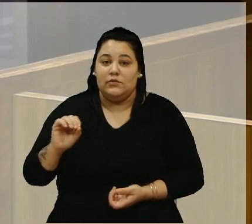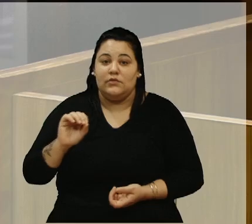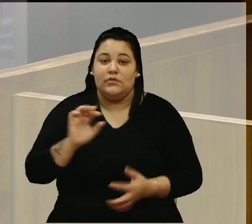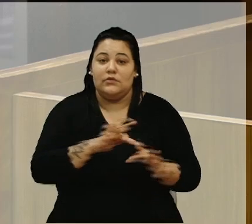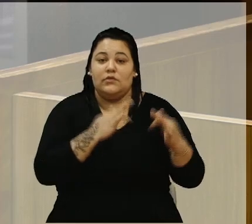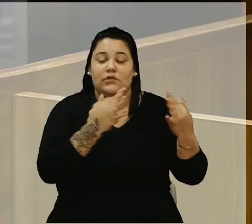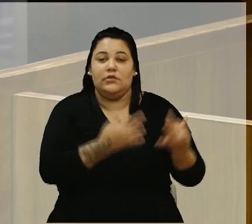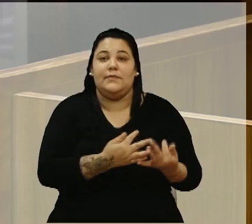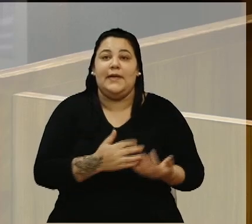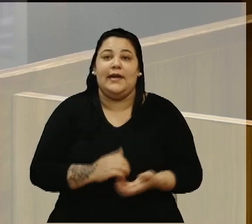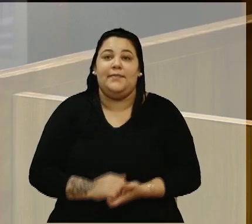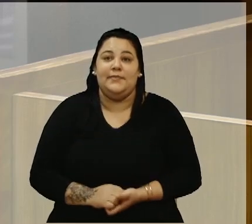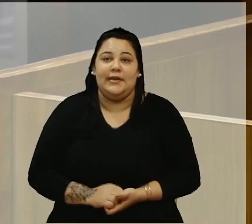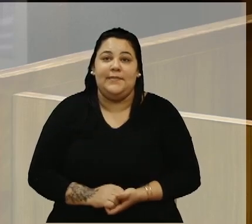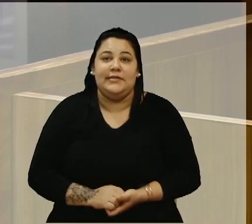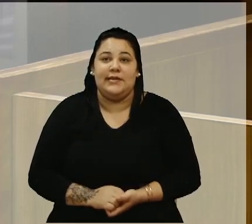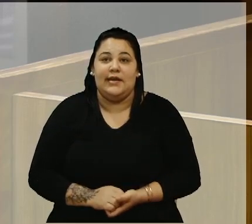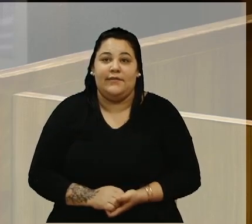da FAS.